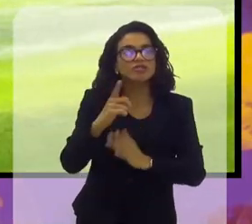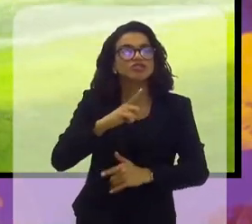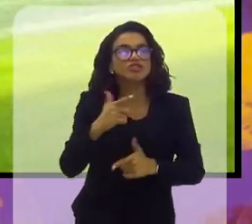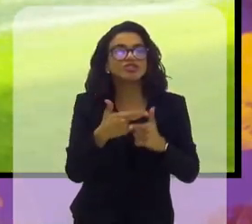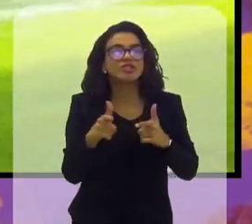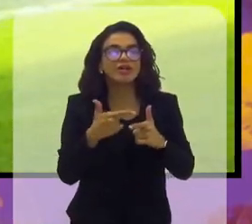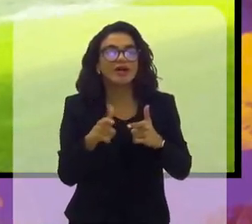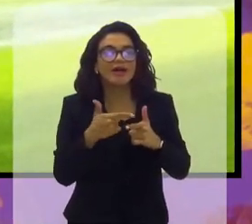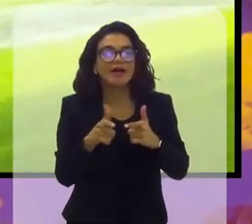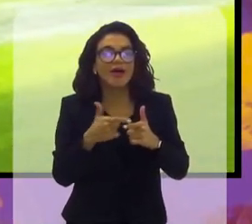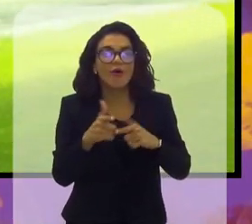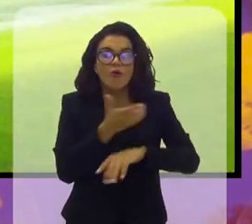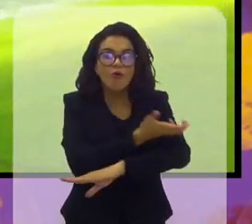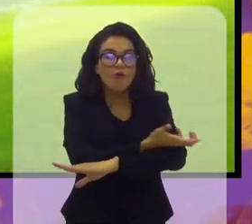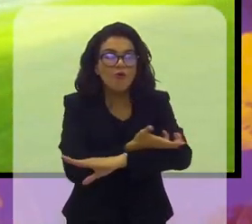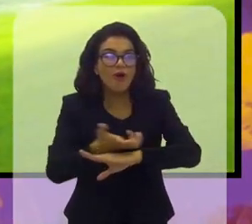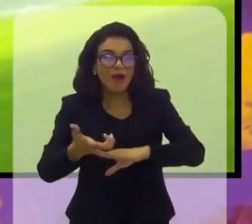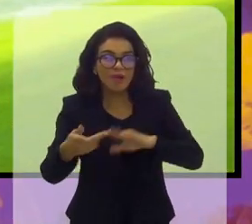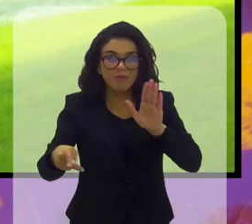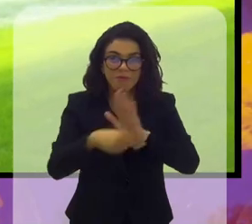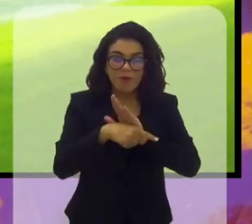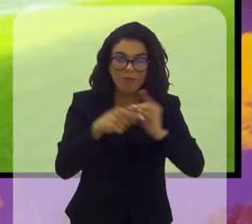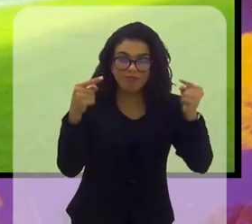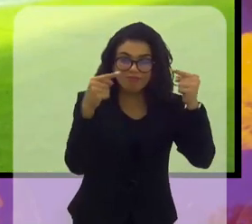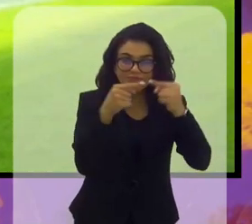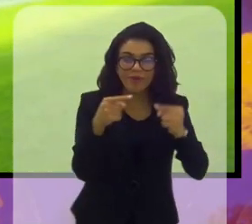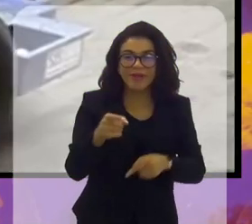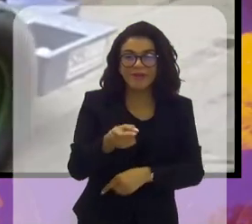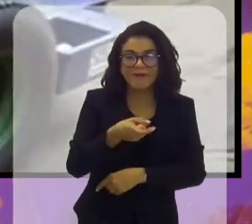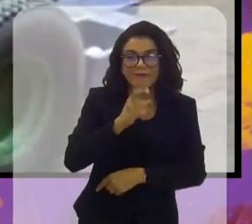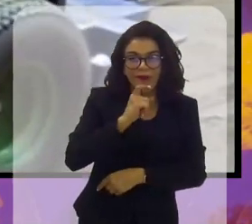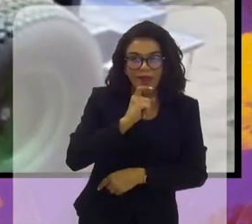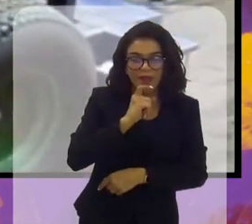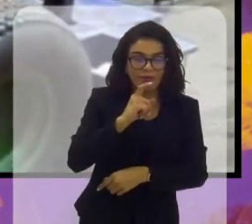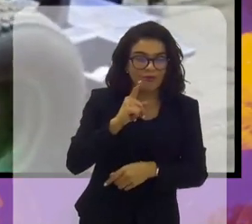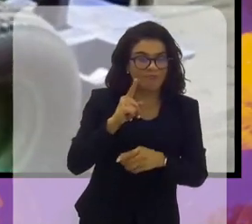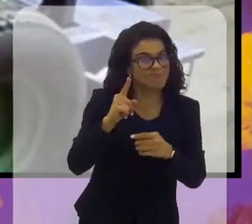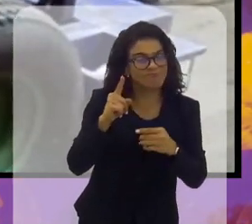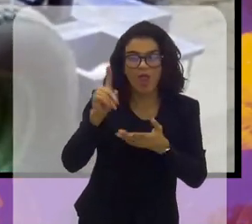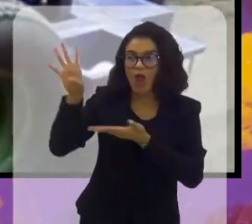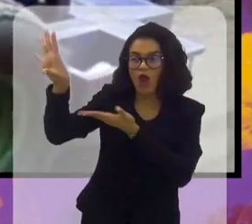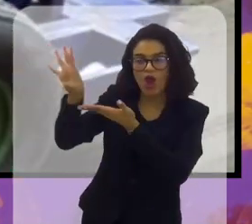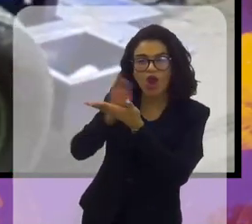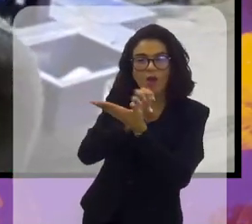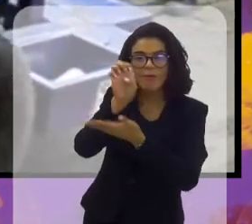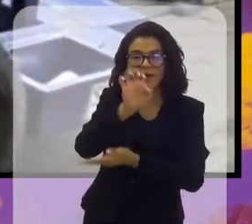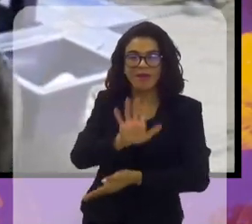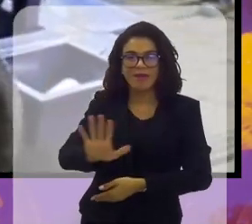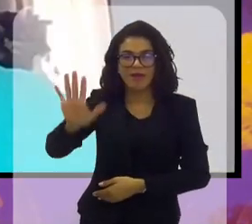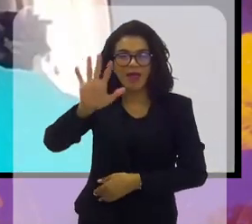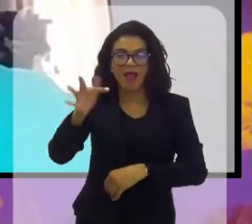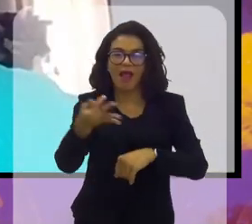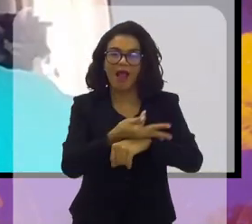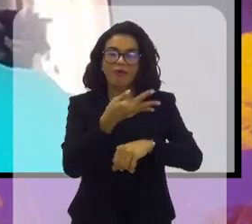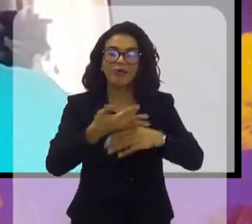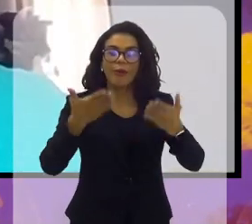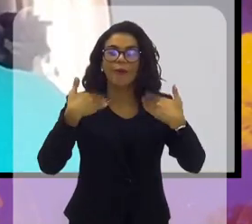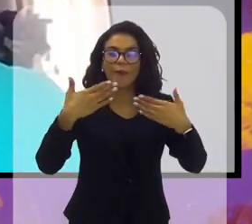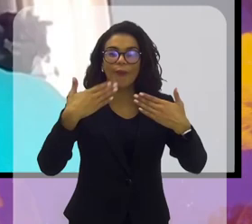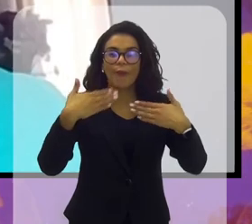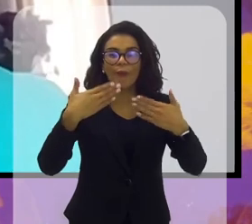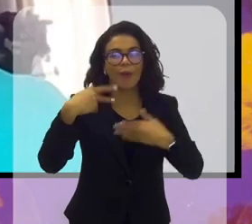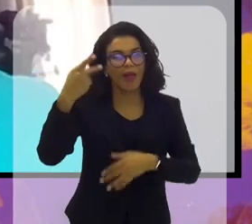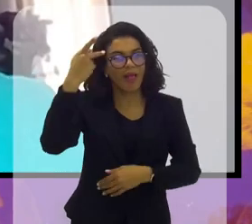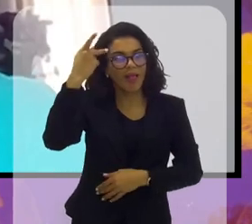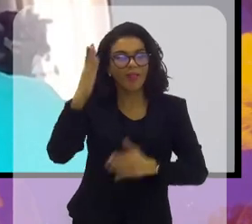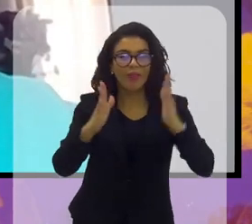O que é que nós tínhamos o problema? Fazer uma grama de inverno, que é um gramado tipicamente europeu, lindo o ano todo, aguentar o calor